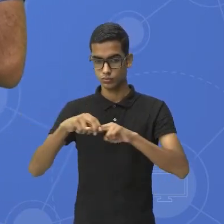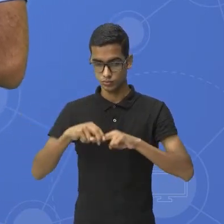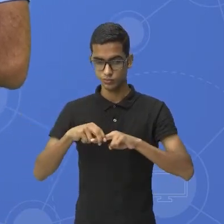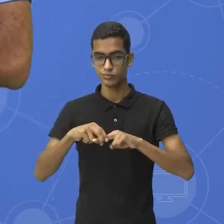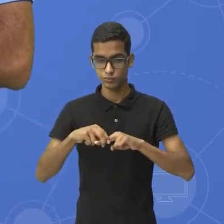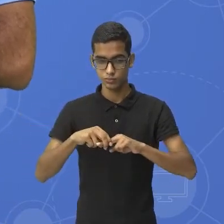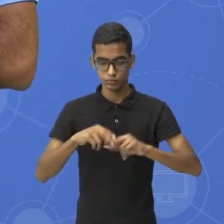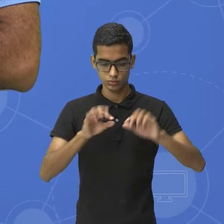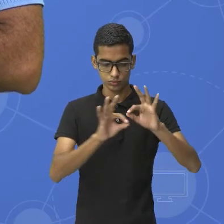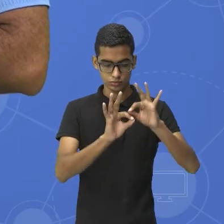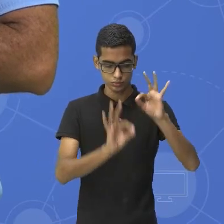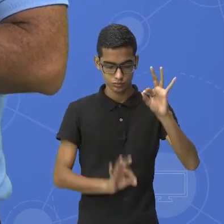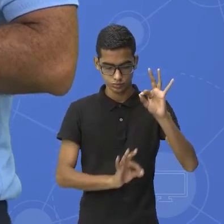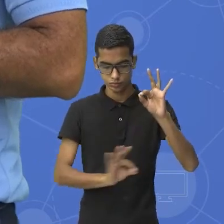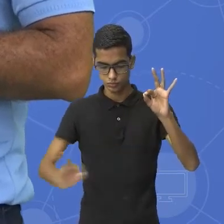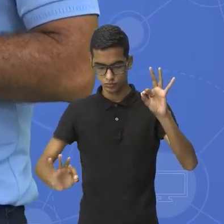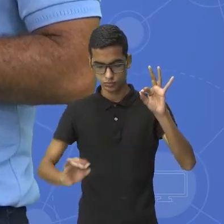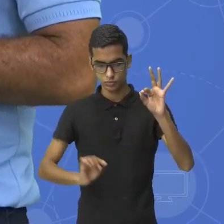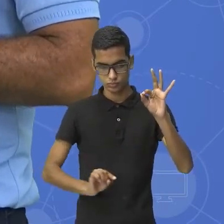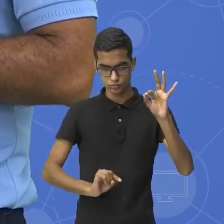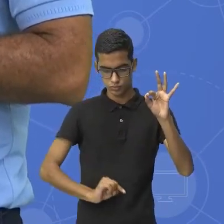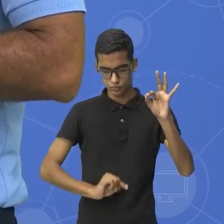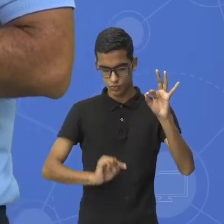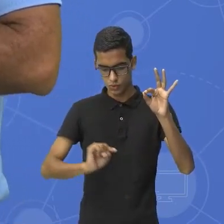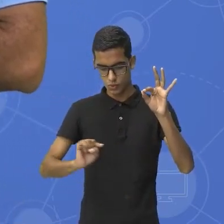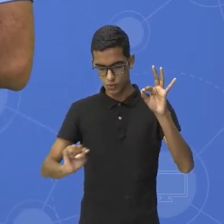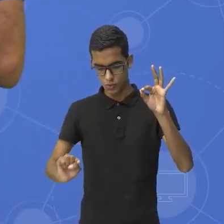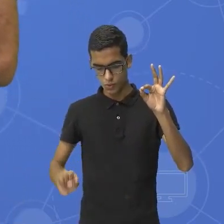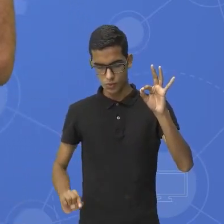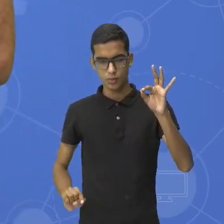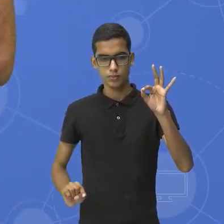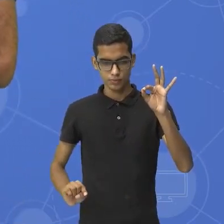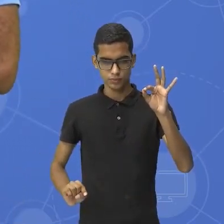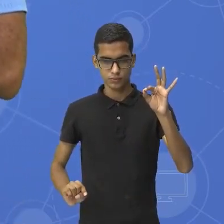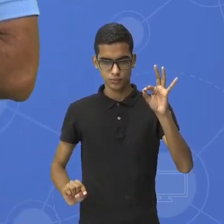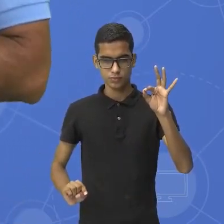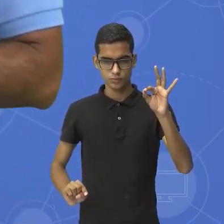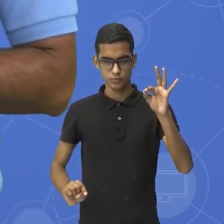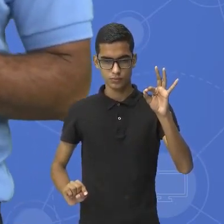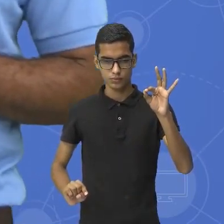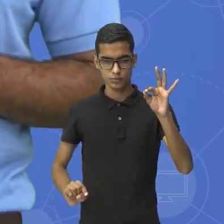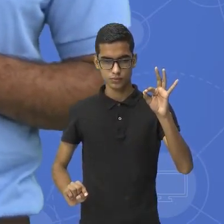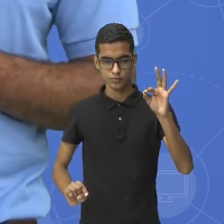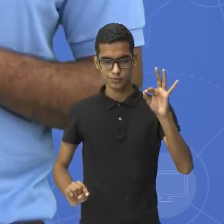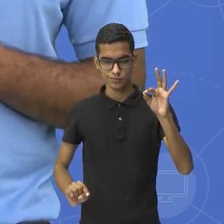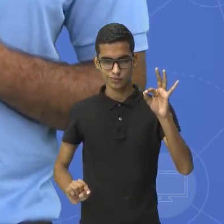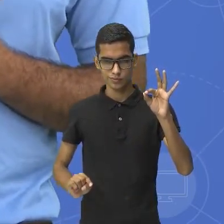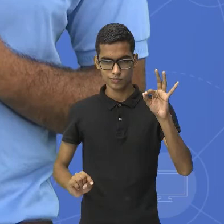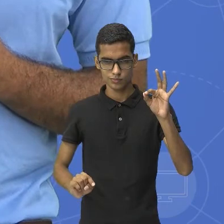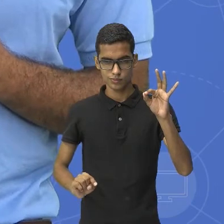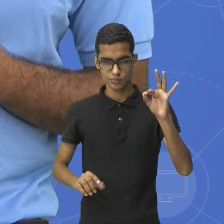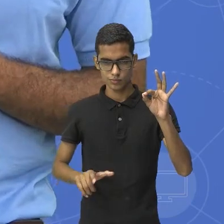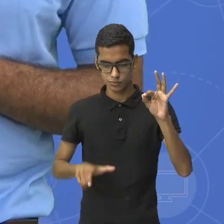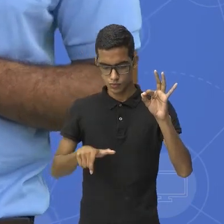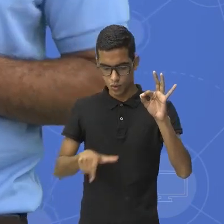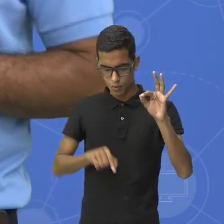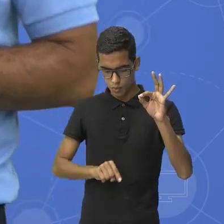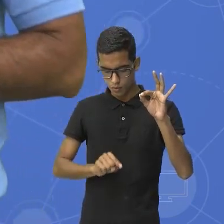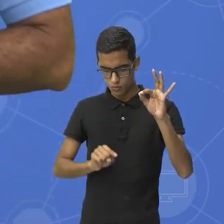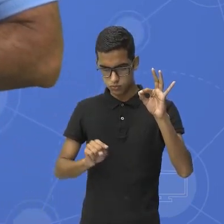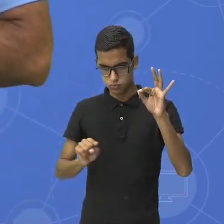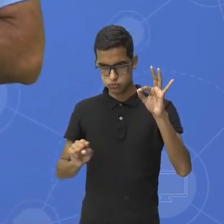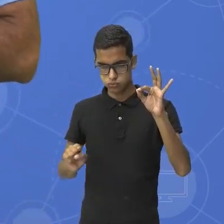voltada para baixo, tá? Coeficiente A negativo, parábola voltada sempre para baixo, com a boquinha para baixo,